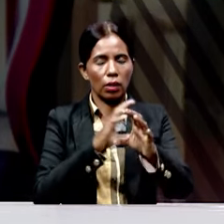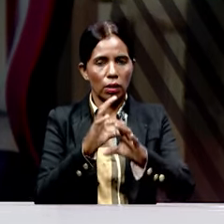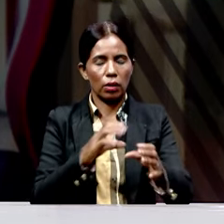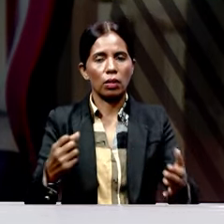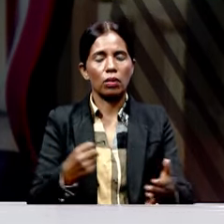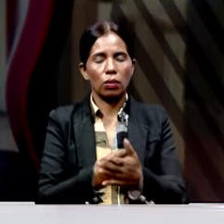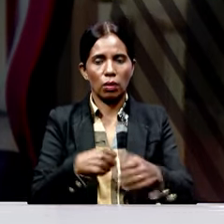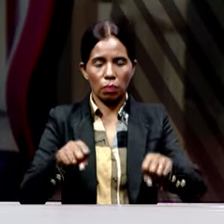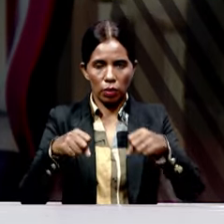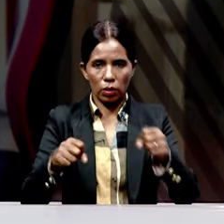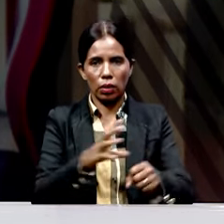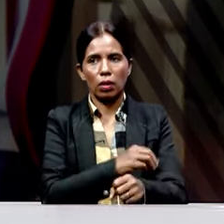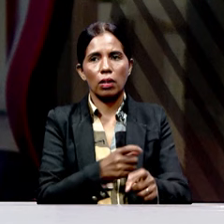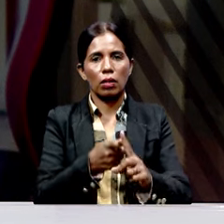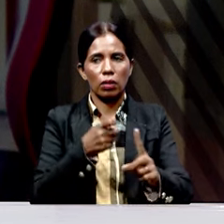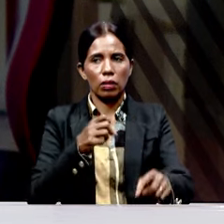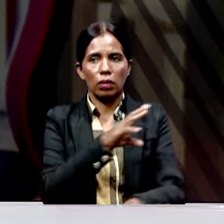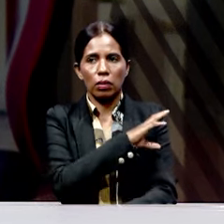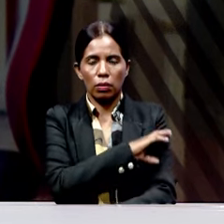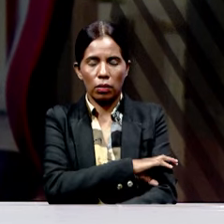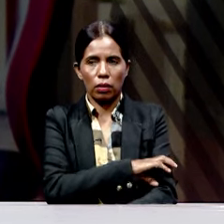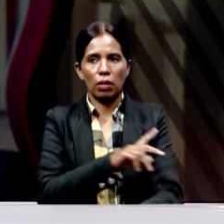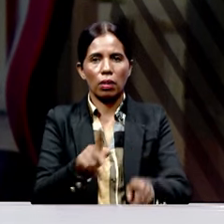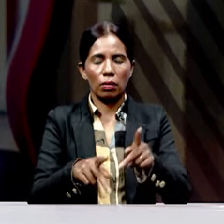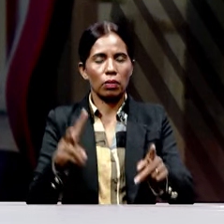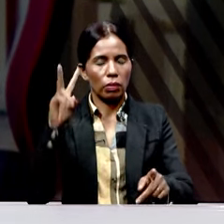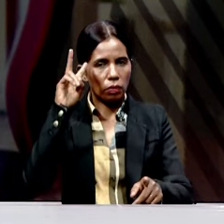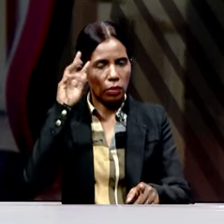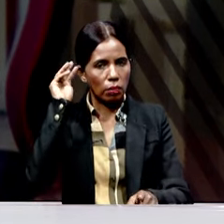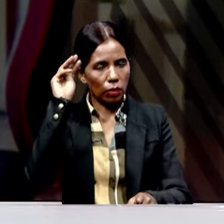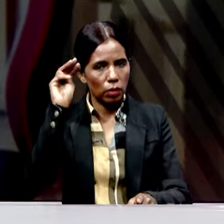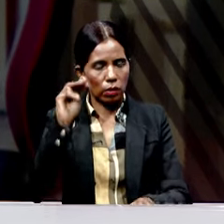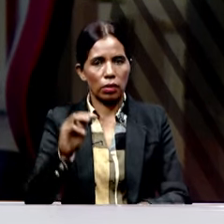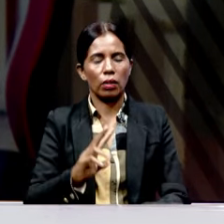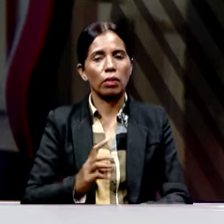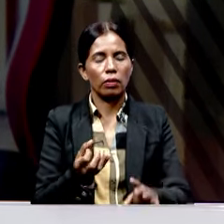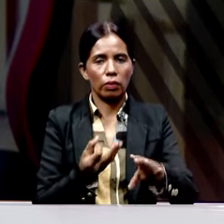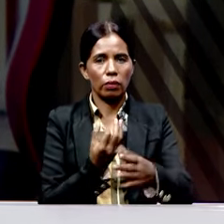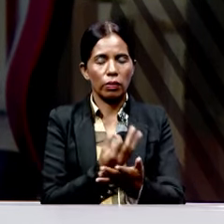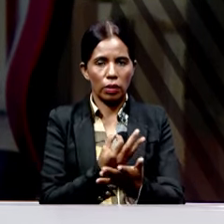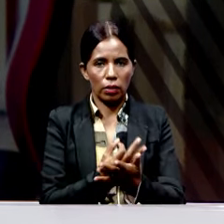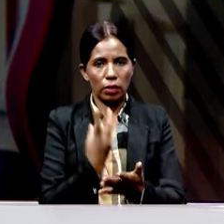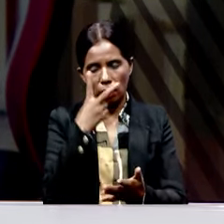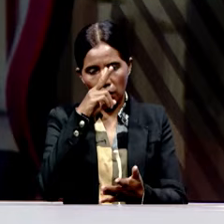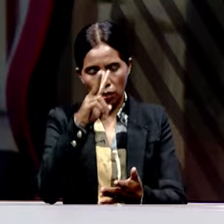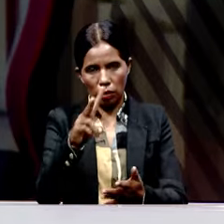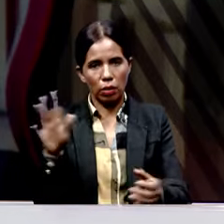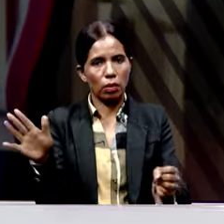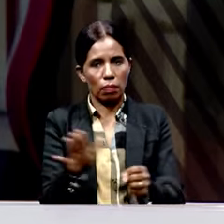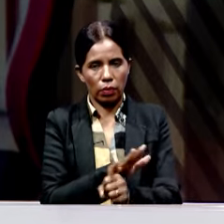que é motorizada, pertence à segurança pessoal do serviço ministro de finanças. Turma, te acompanha a notícia